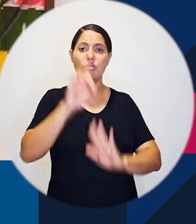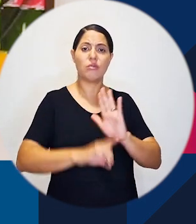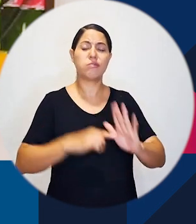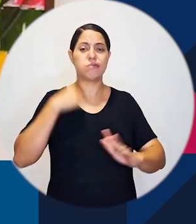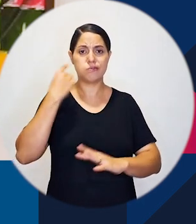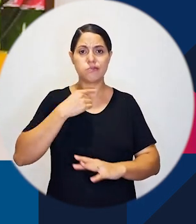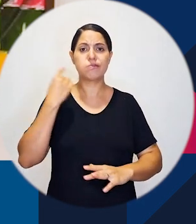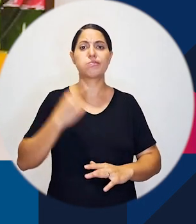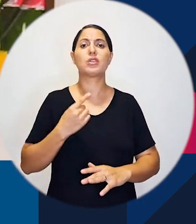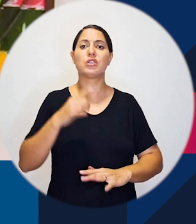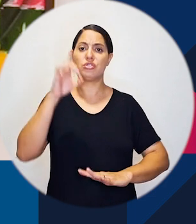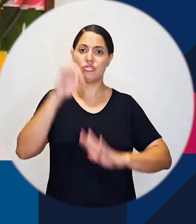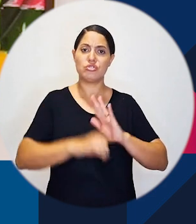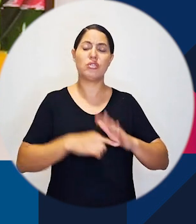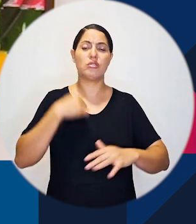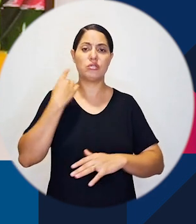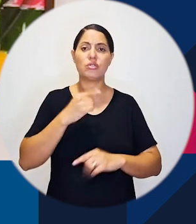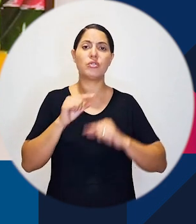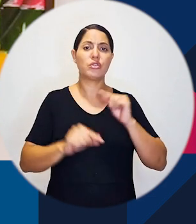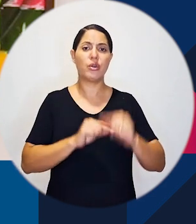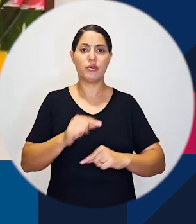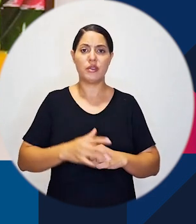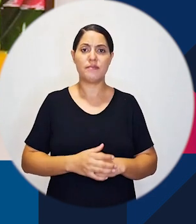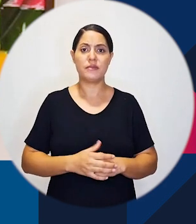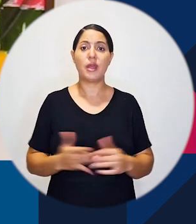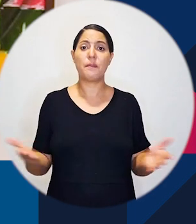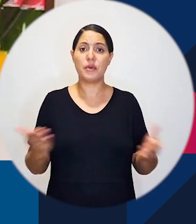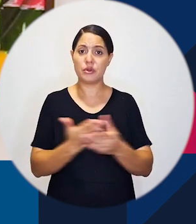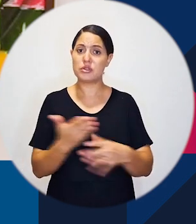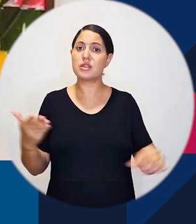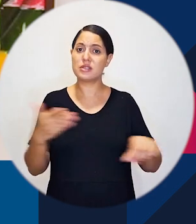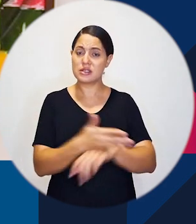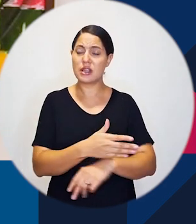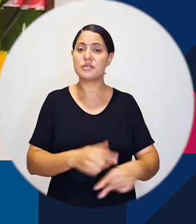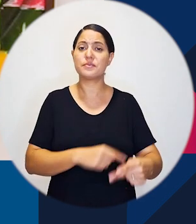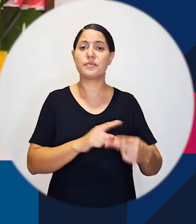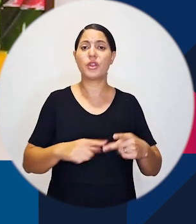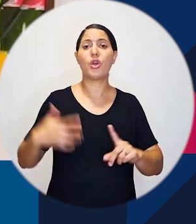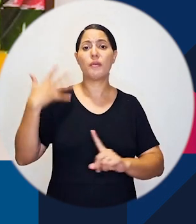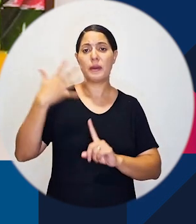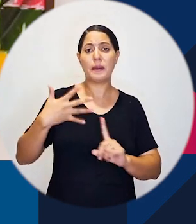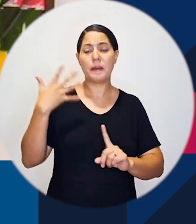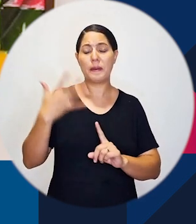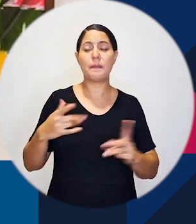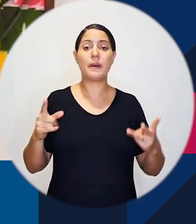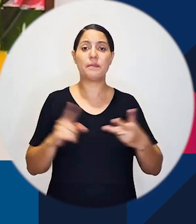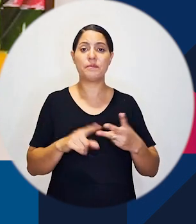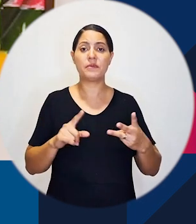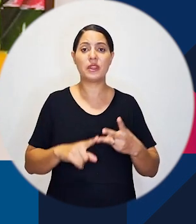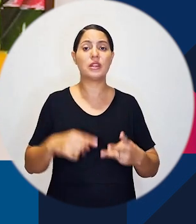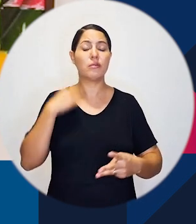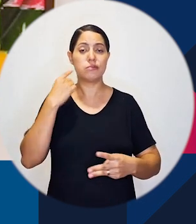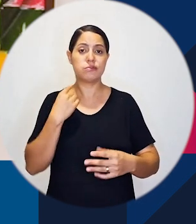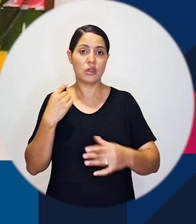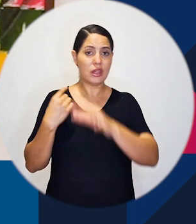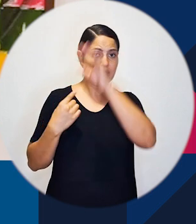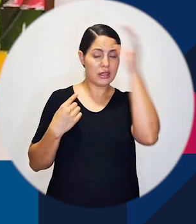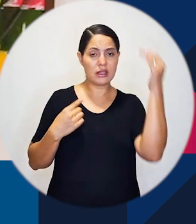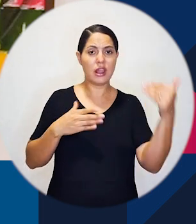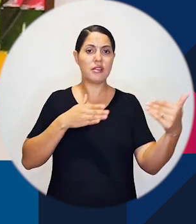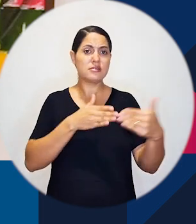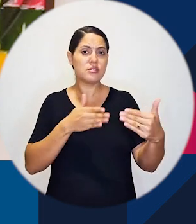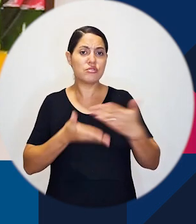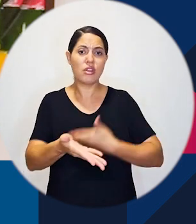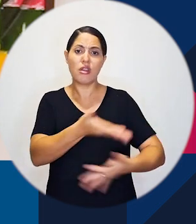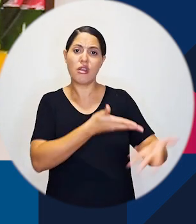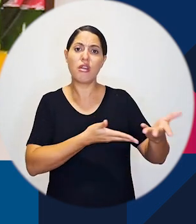da advocacia, que incluem o acesso aos autos, o direito à sustentação oral e também ao sigilo de comunicações entre advogados